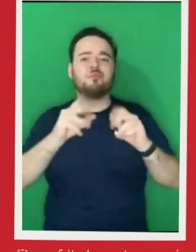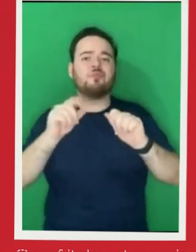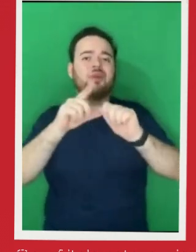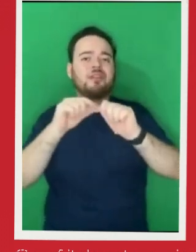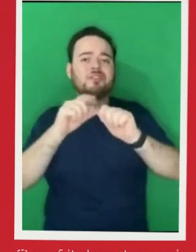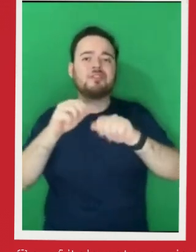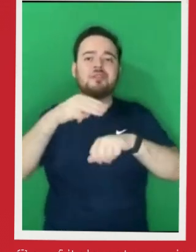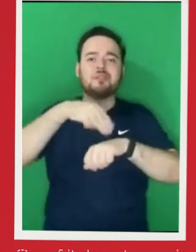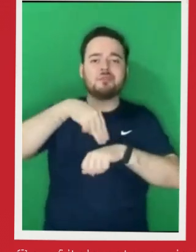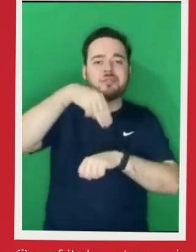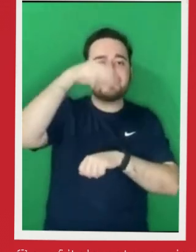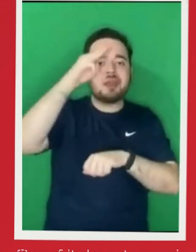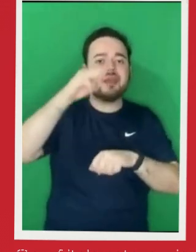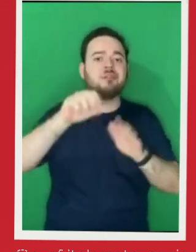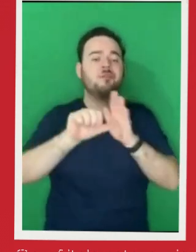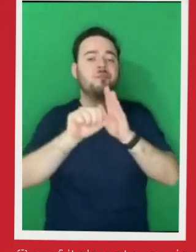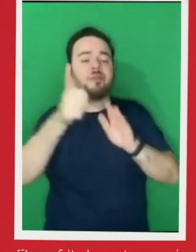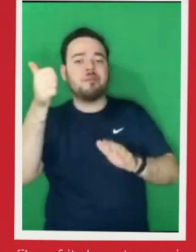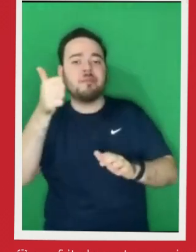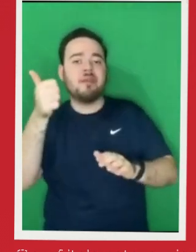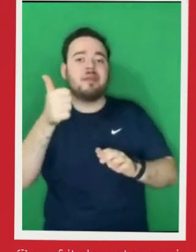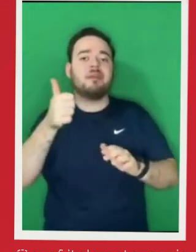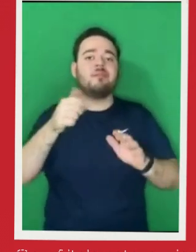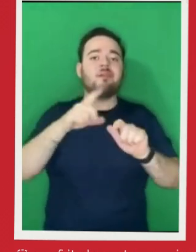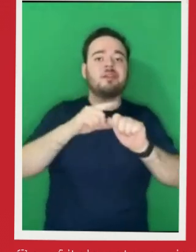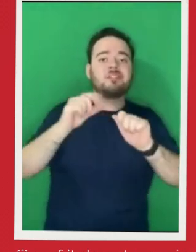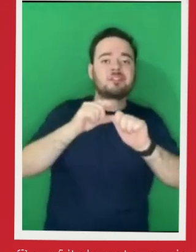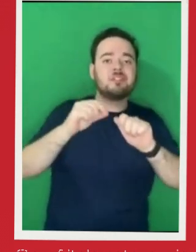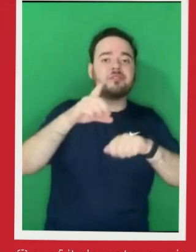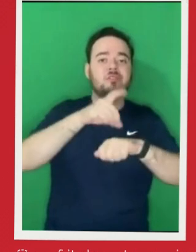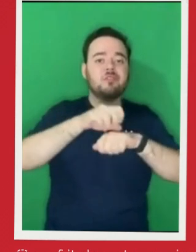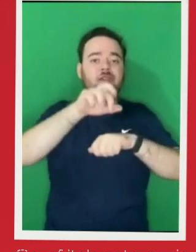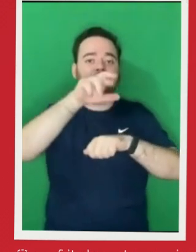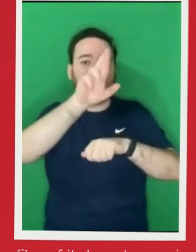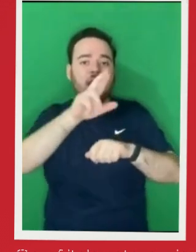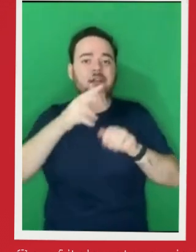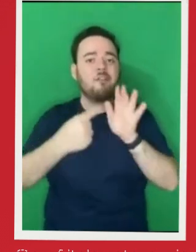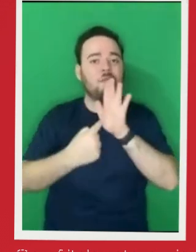dissertação de mestrado, quando eu tenho que entregar o primeiro artigo no doutorado,